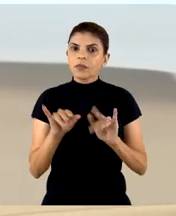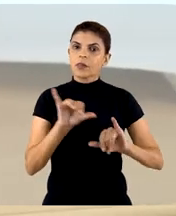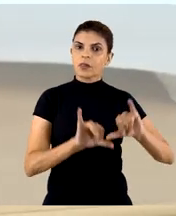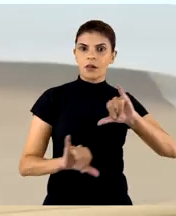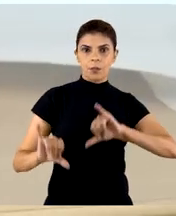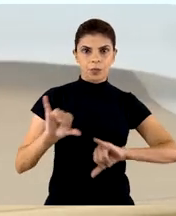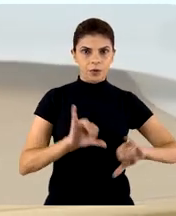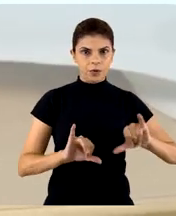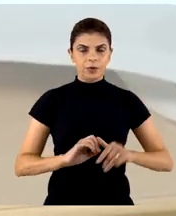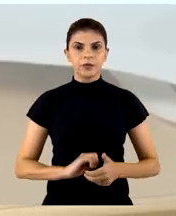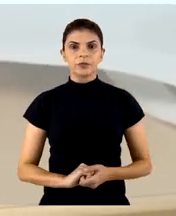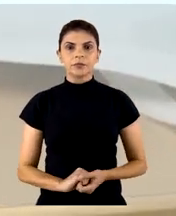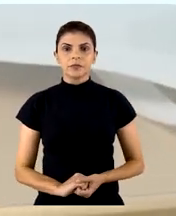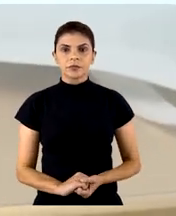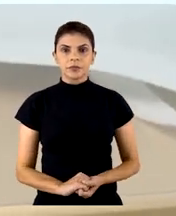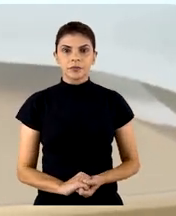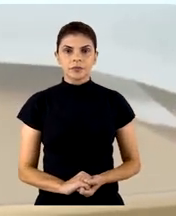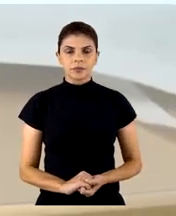laboratorial.